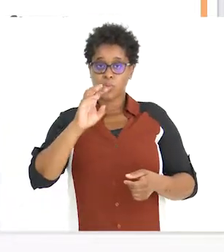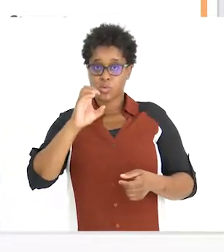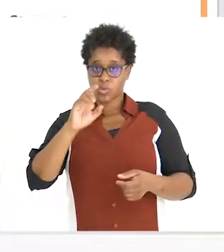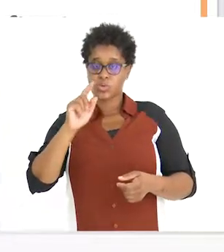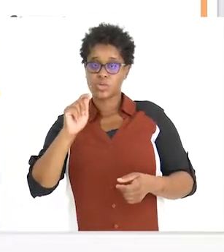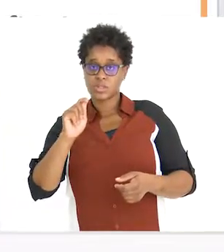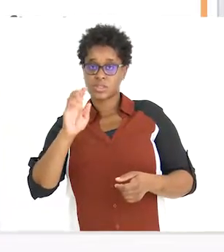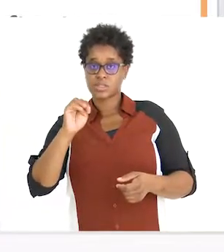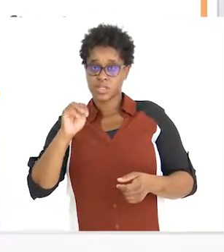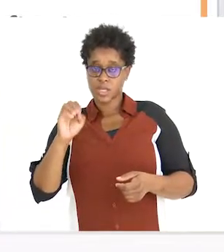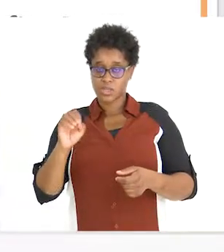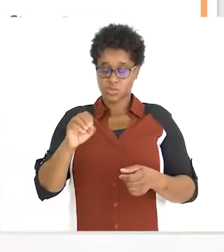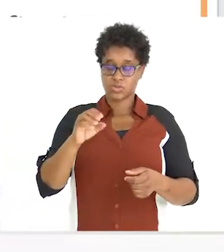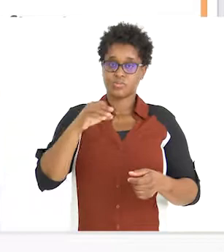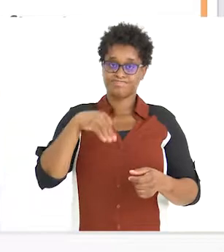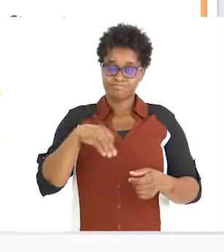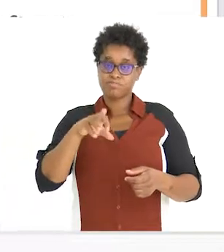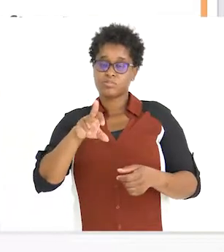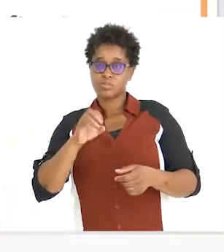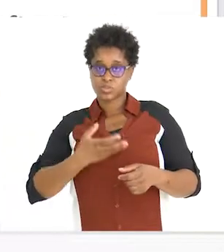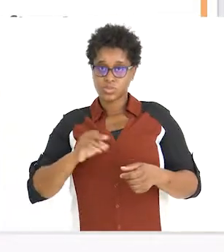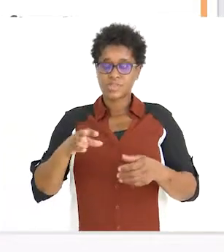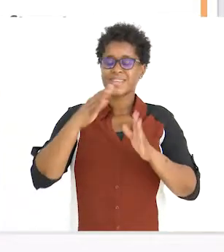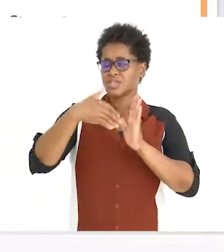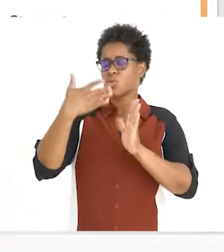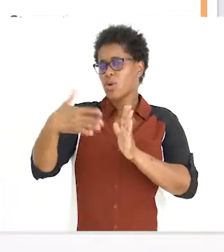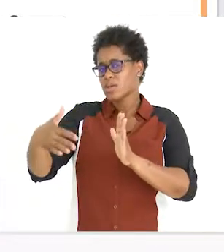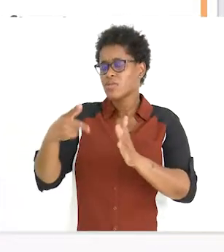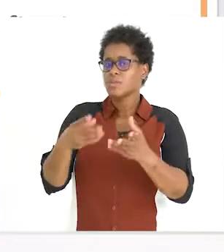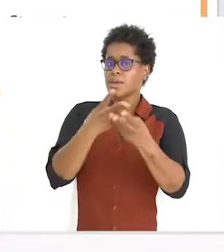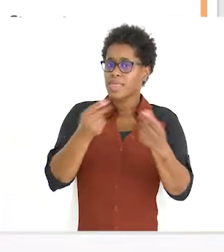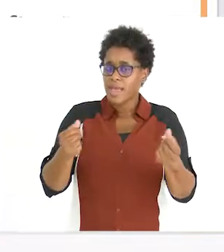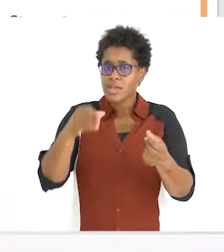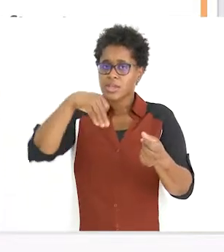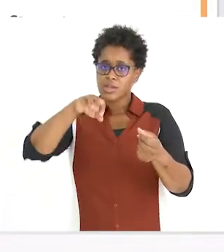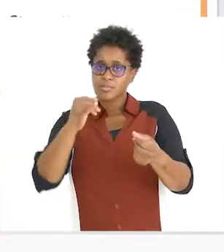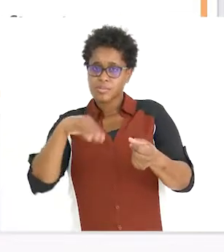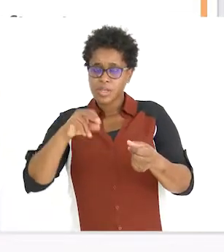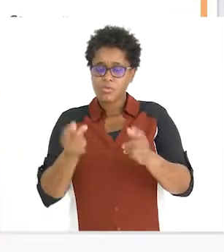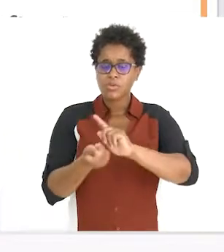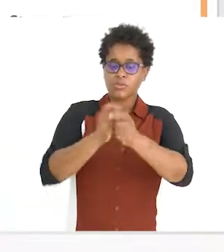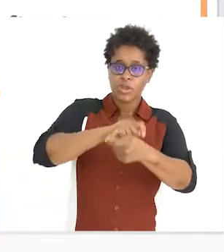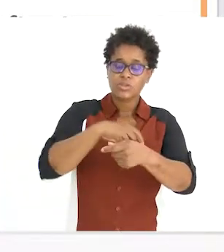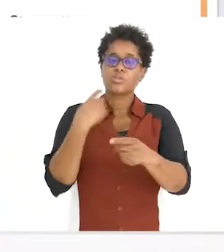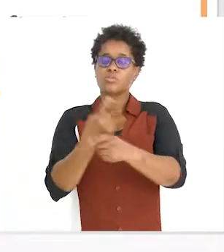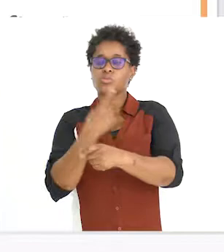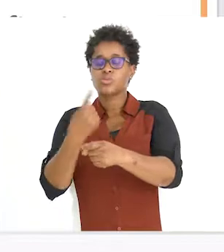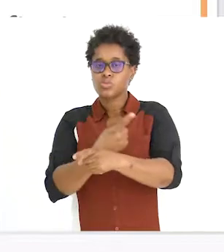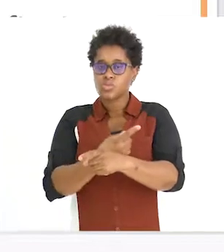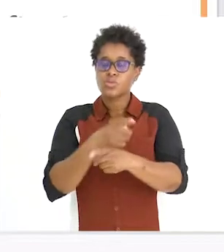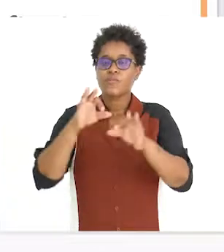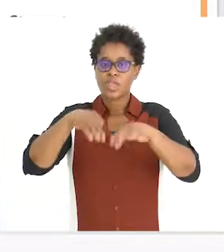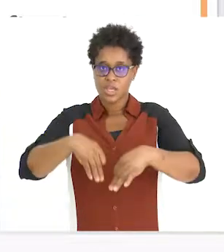de etapas através das quais as matérias-primas são transformadas em produtos finais.